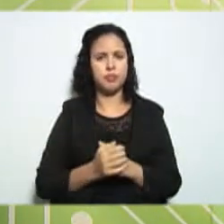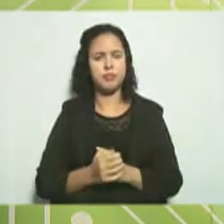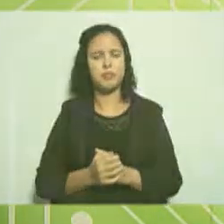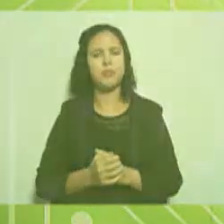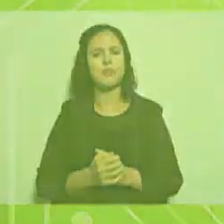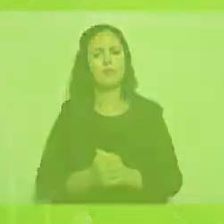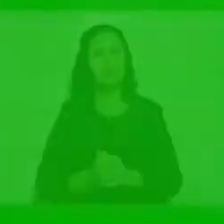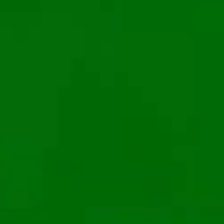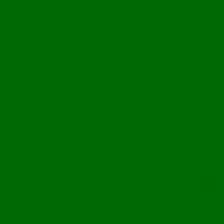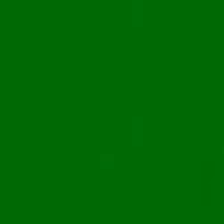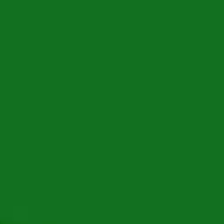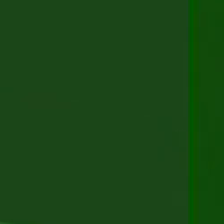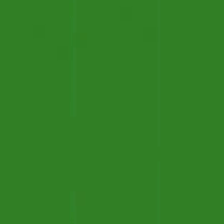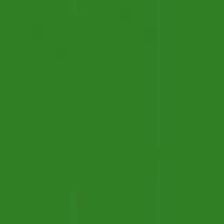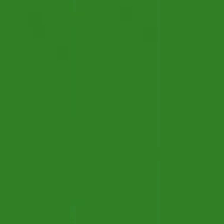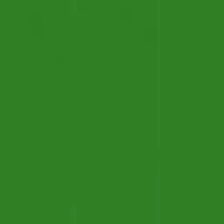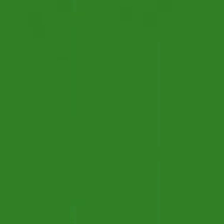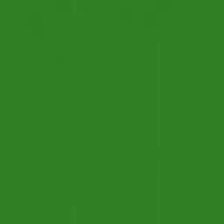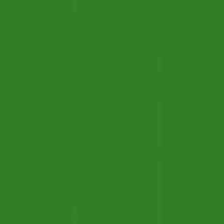breve!